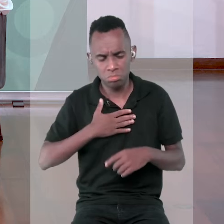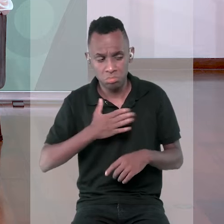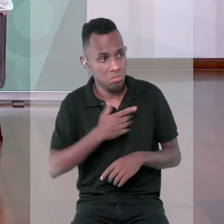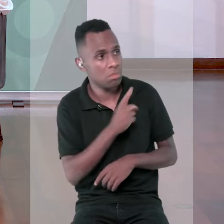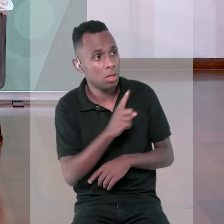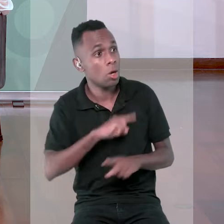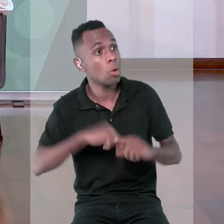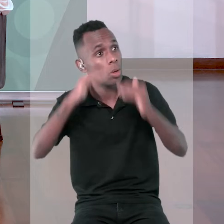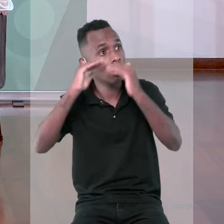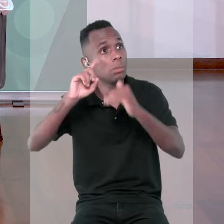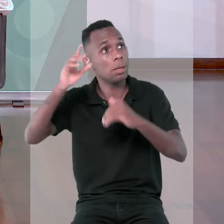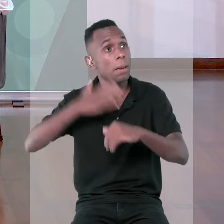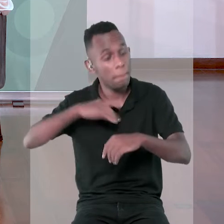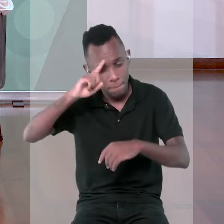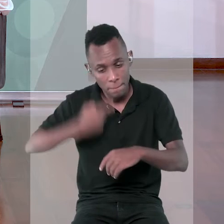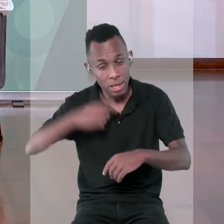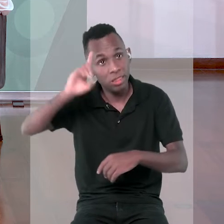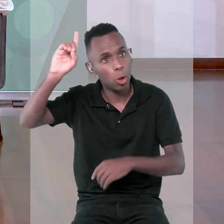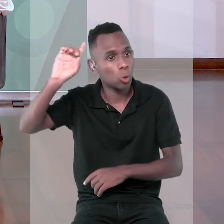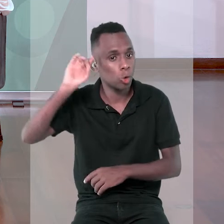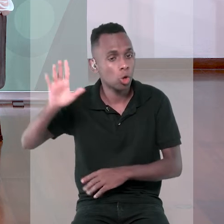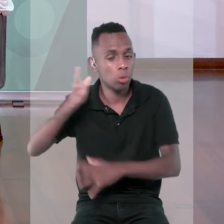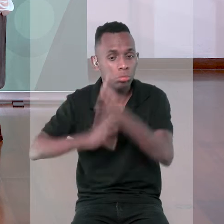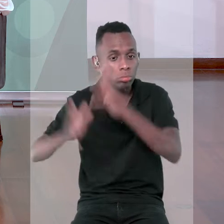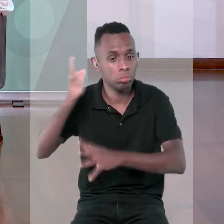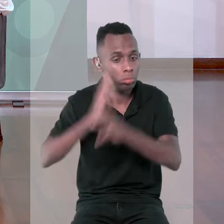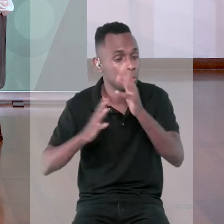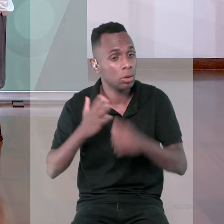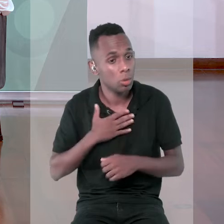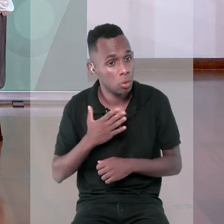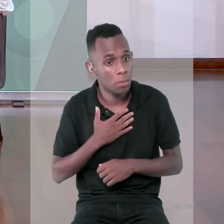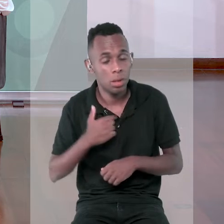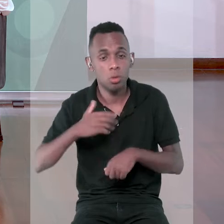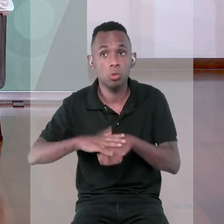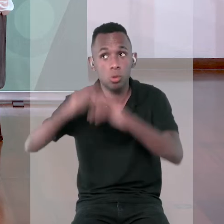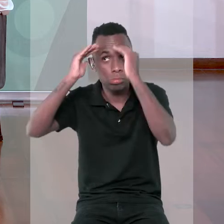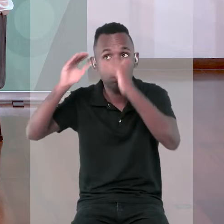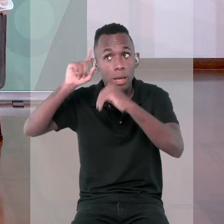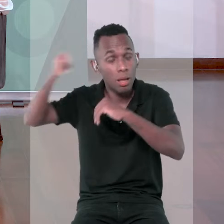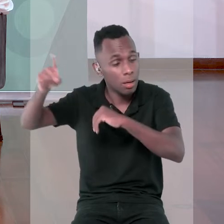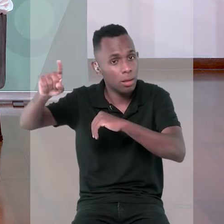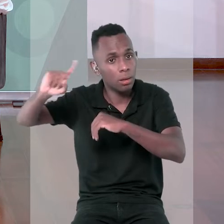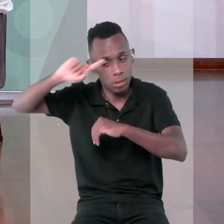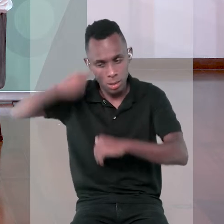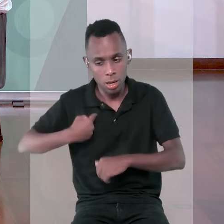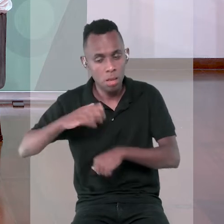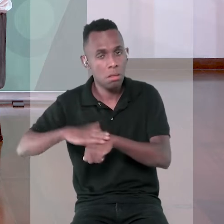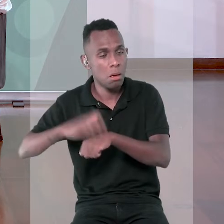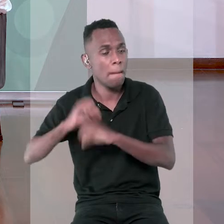não. Porque quem manda em mim? Deus fala comigo, e eu só obedeço a ele, a homem algum na